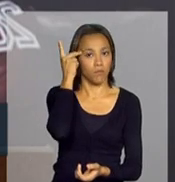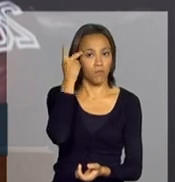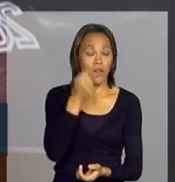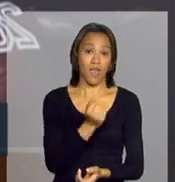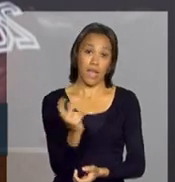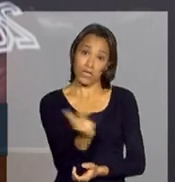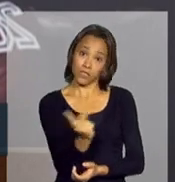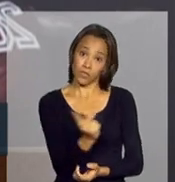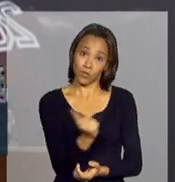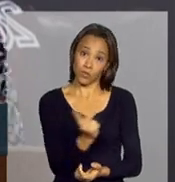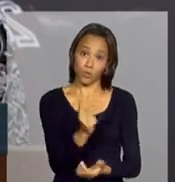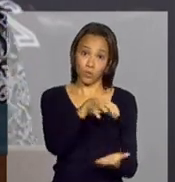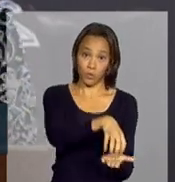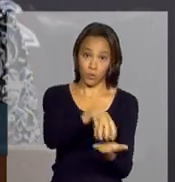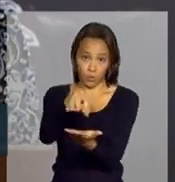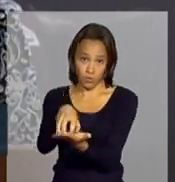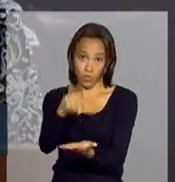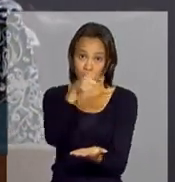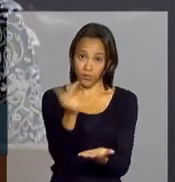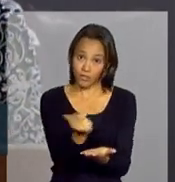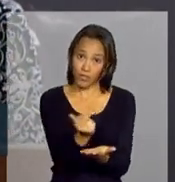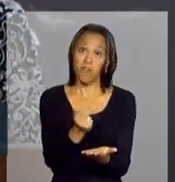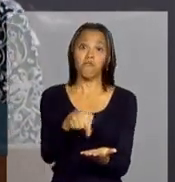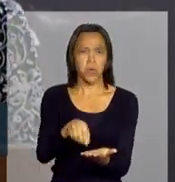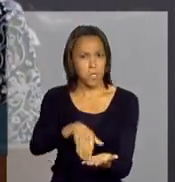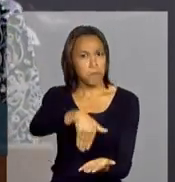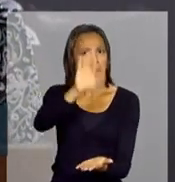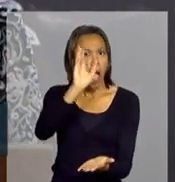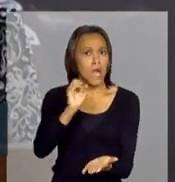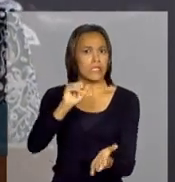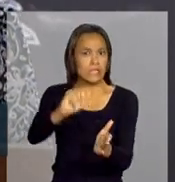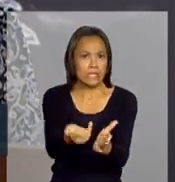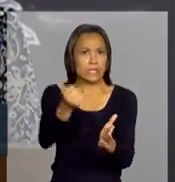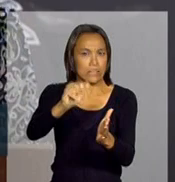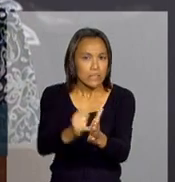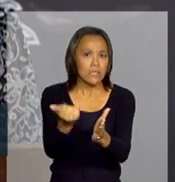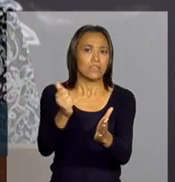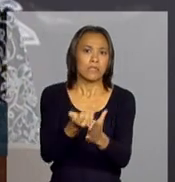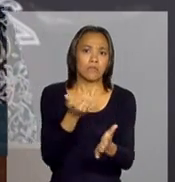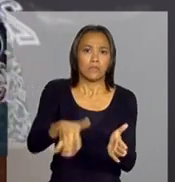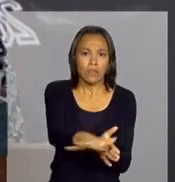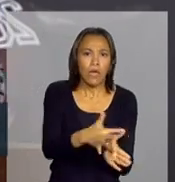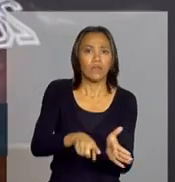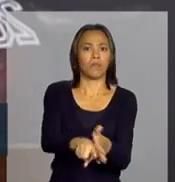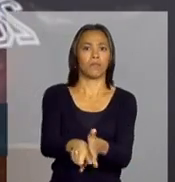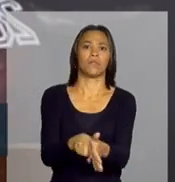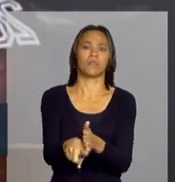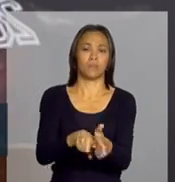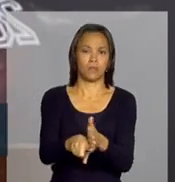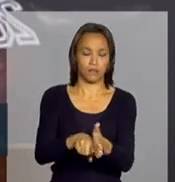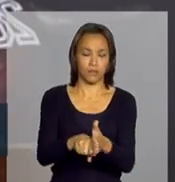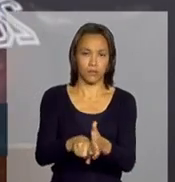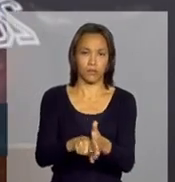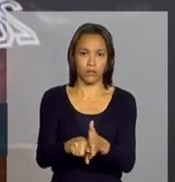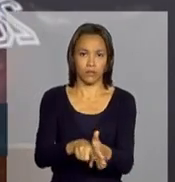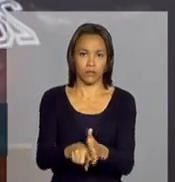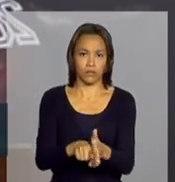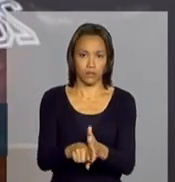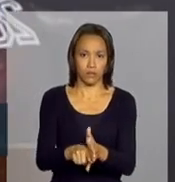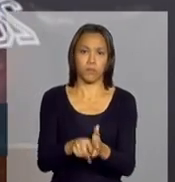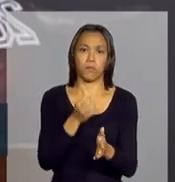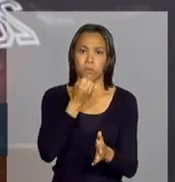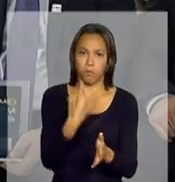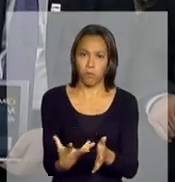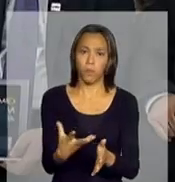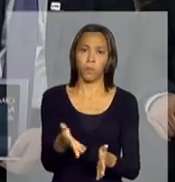essas instituições foram as que mais escreveram trabalhos científicos trabalhos com